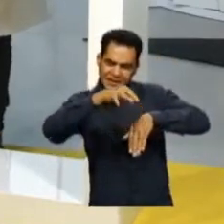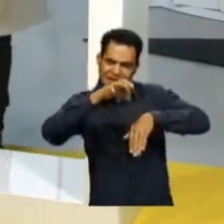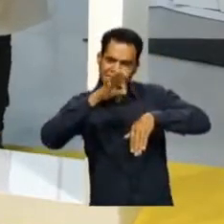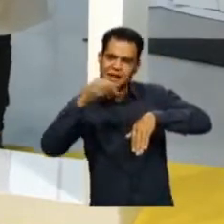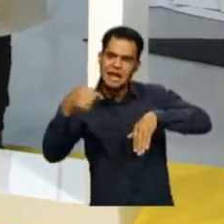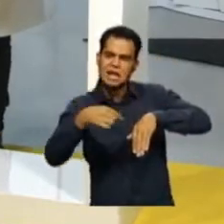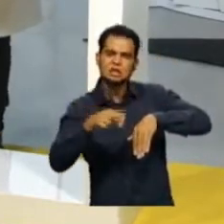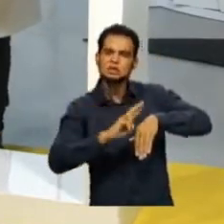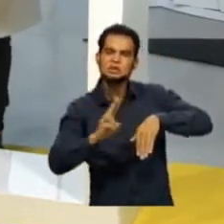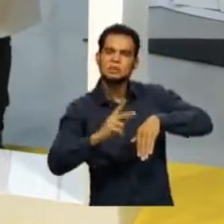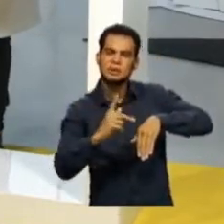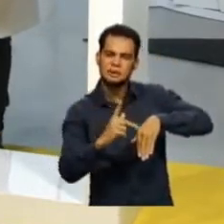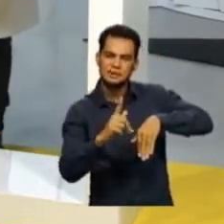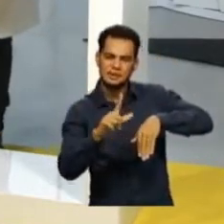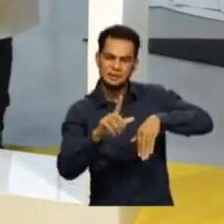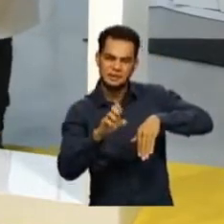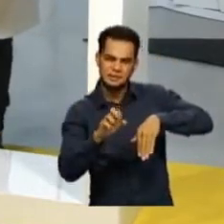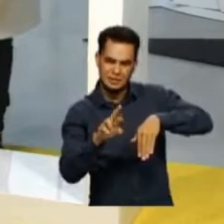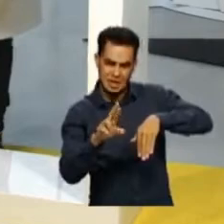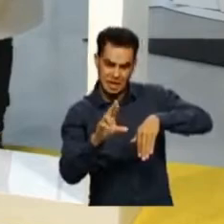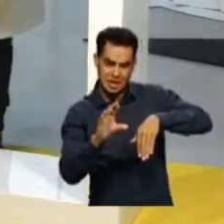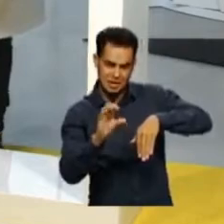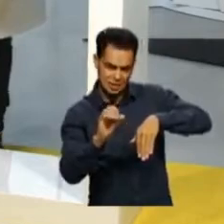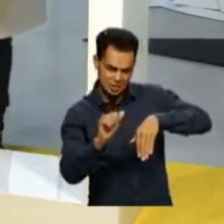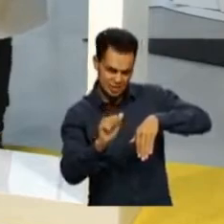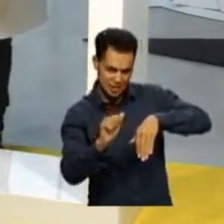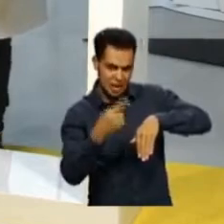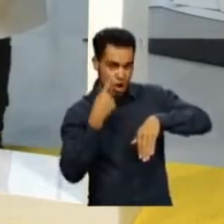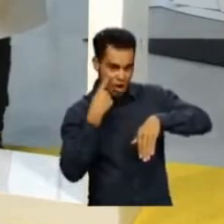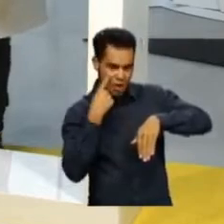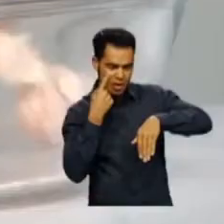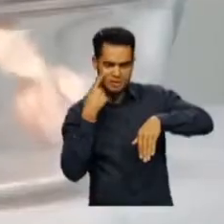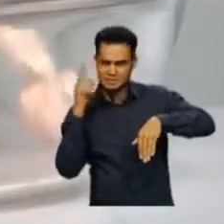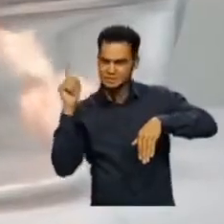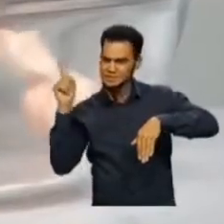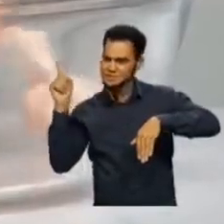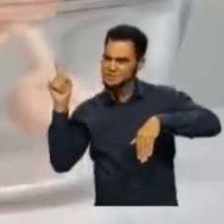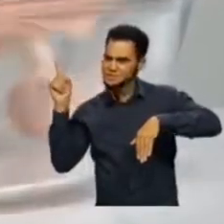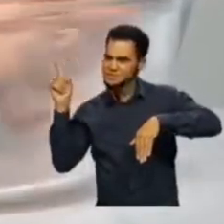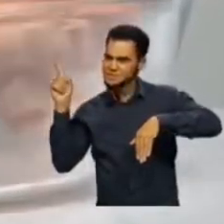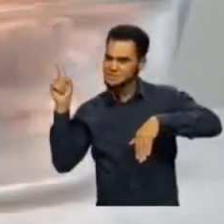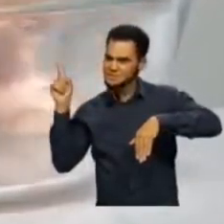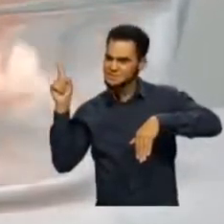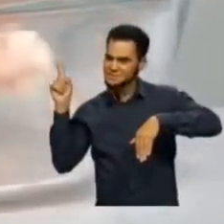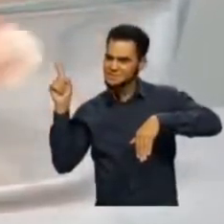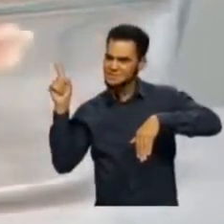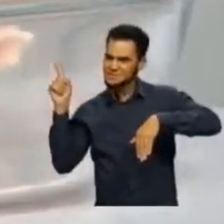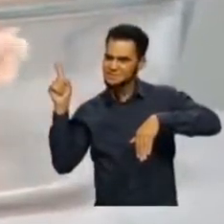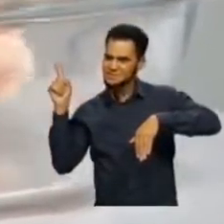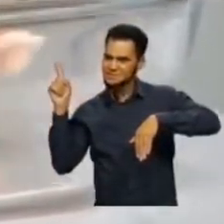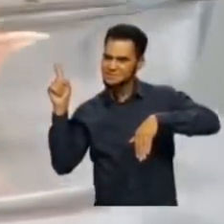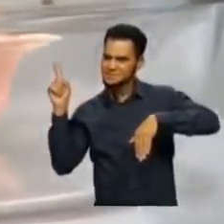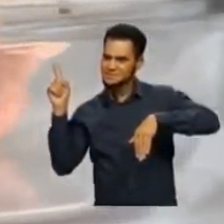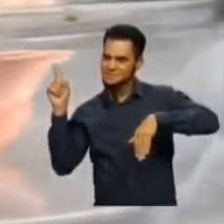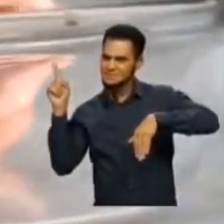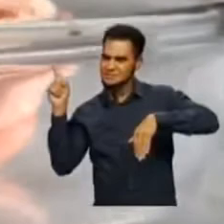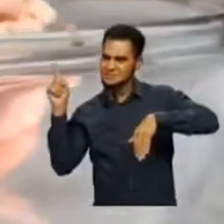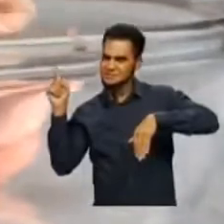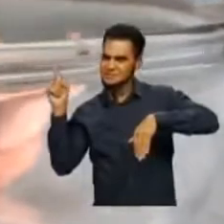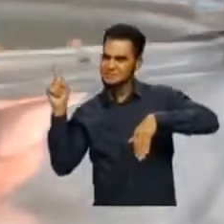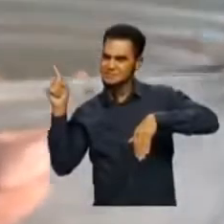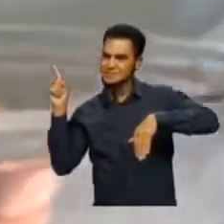membrana. Quero te mostrar a pleura. Ó, para você ver a pleura. A pleura é essa estrutura